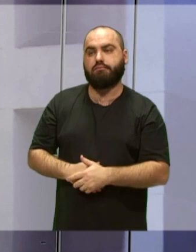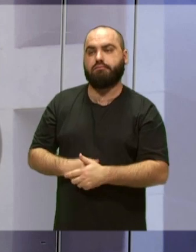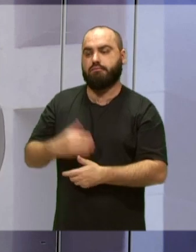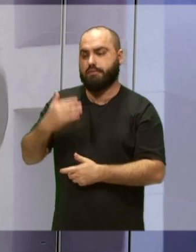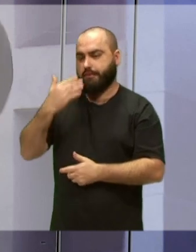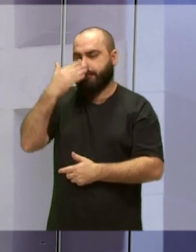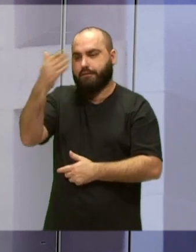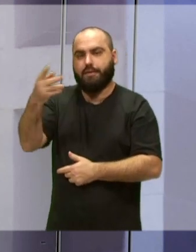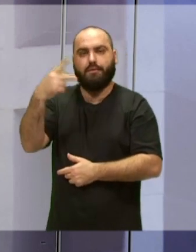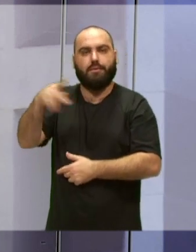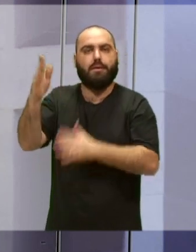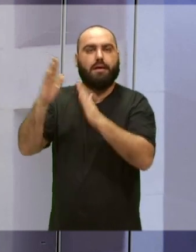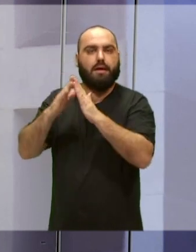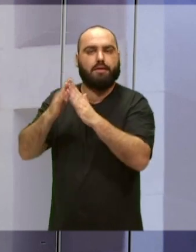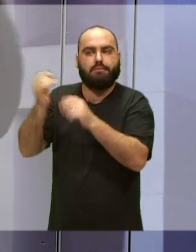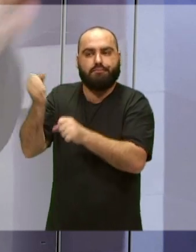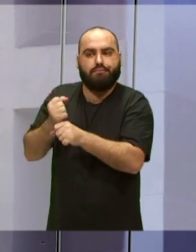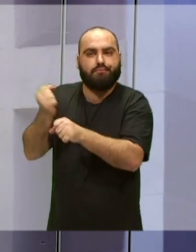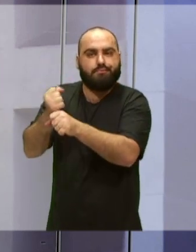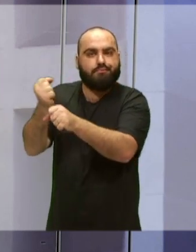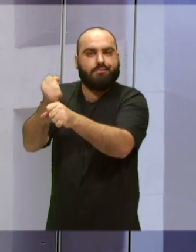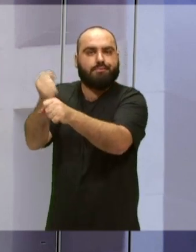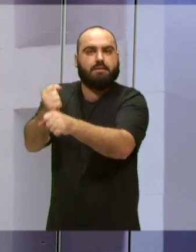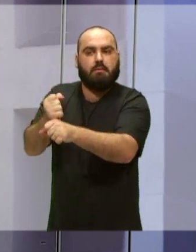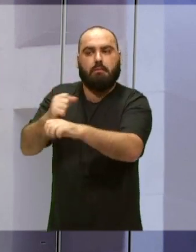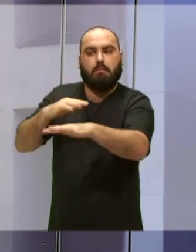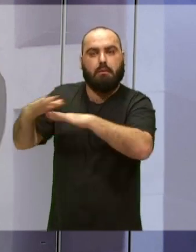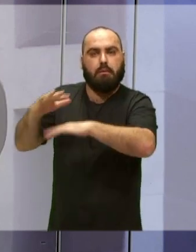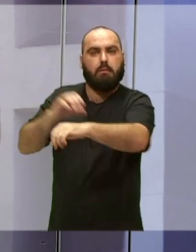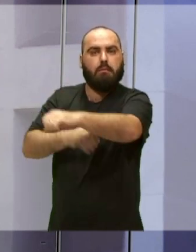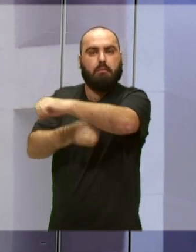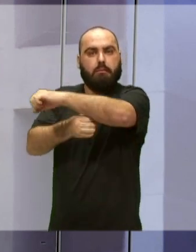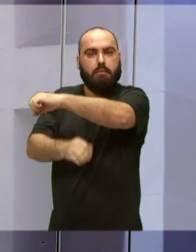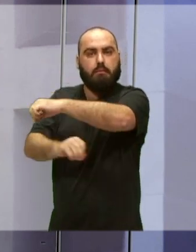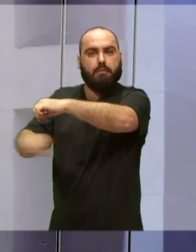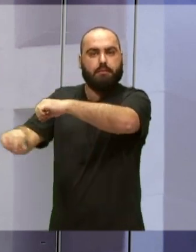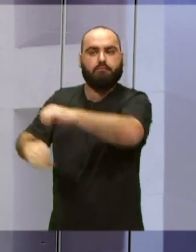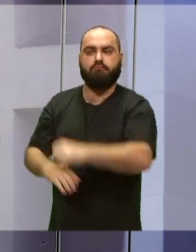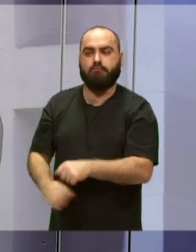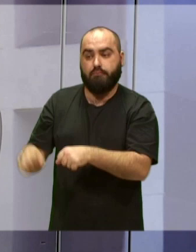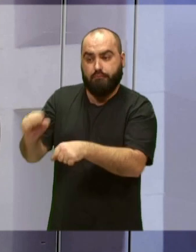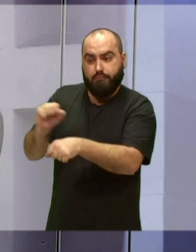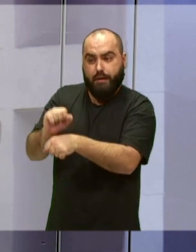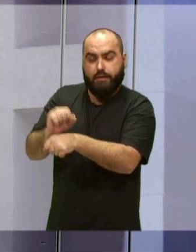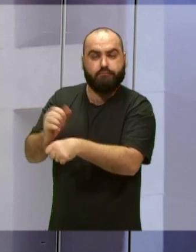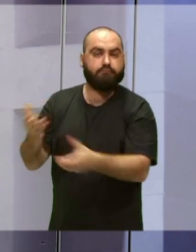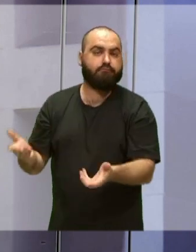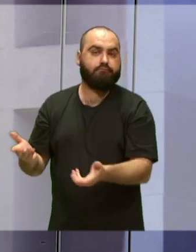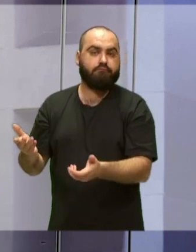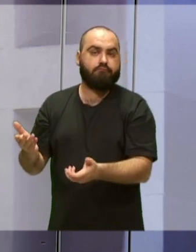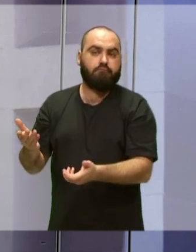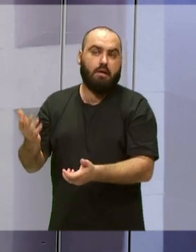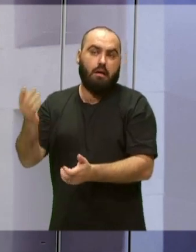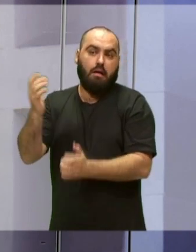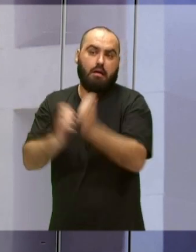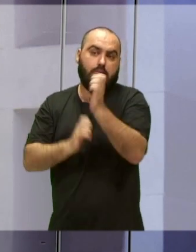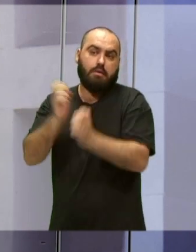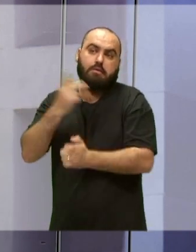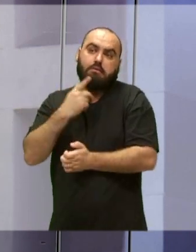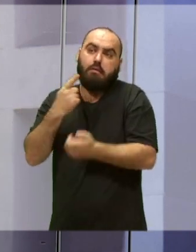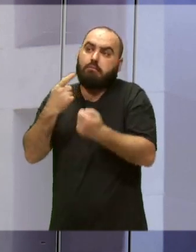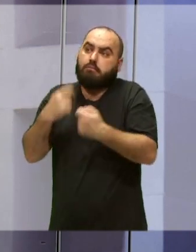casa lá passa lá estão mexendo no esgoto ou de repente no asfalto e tal de repente para ele disse assim ó nós a a empresa disse precisa de um